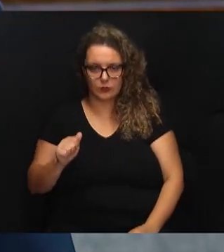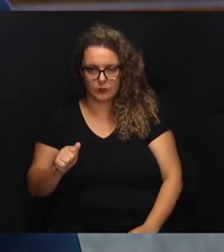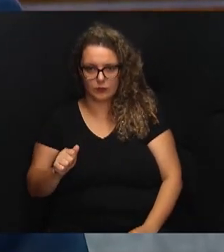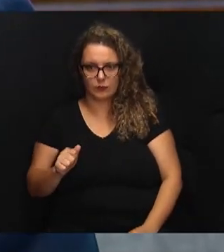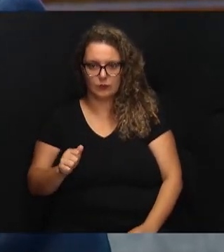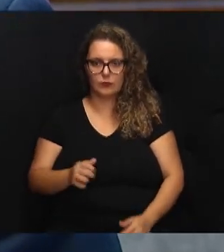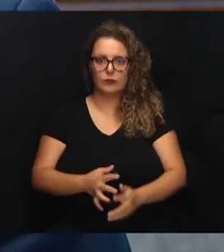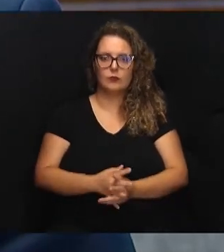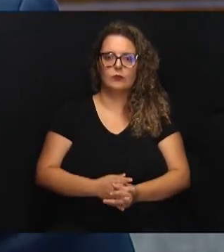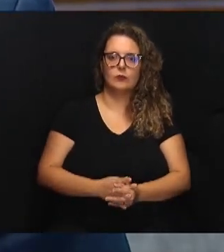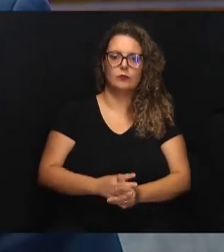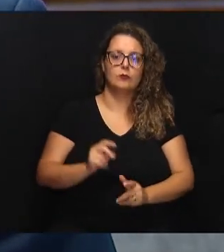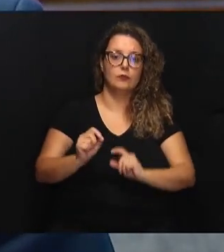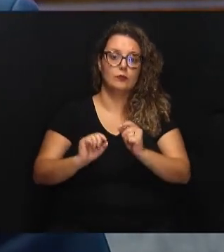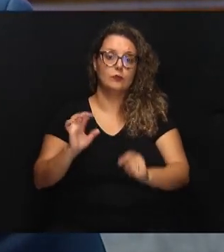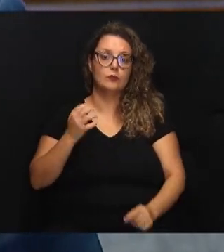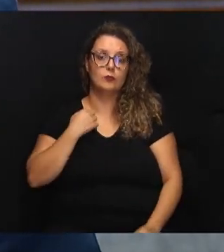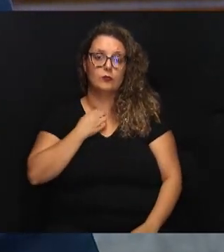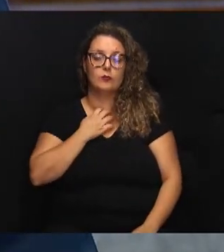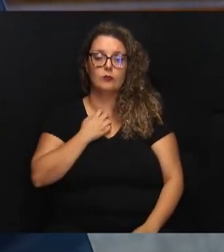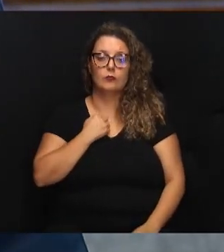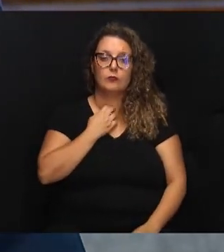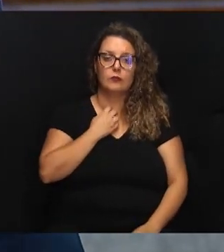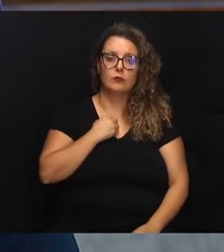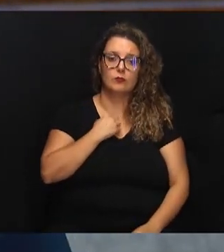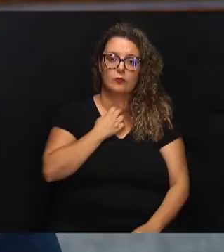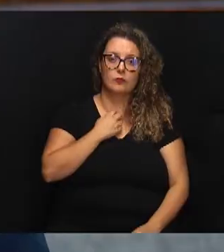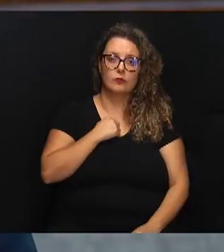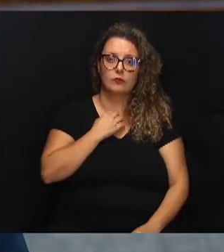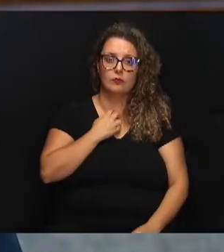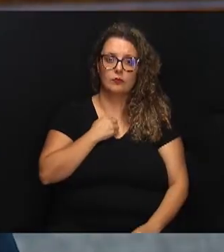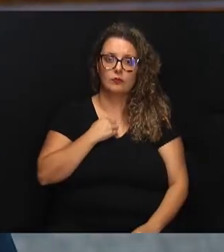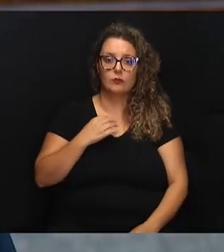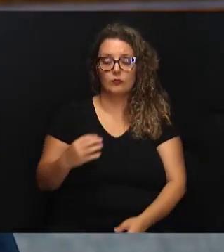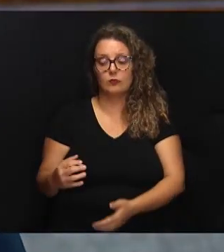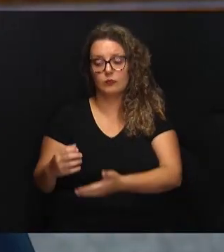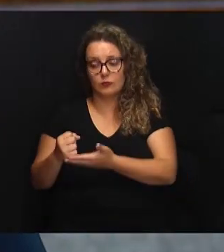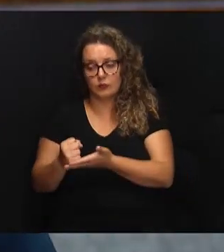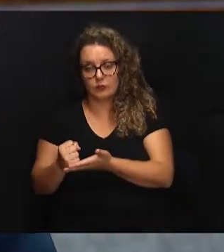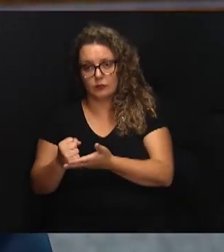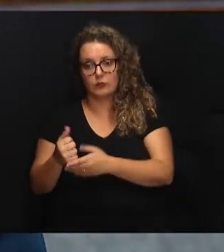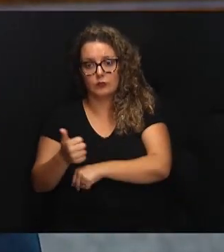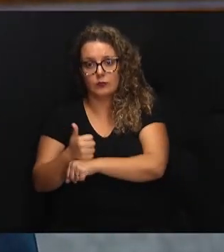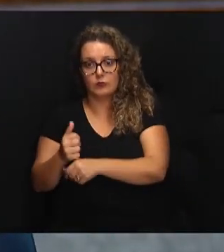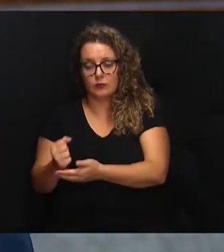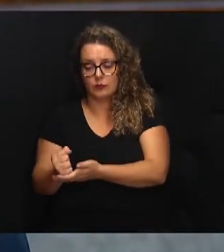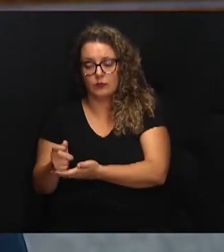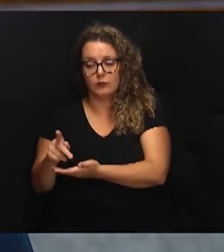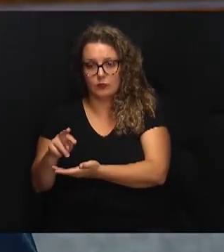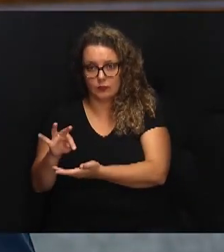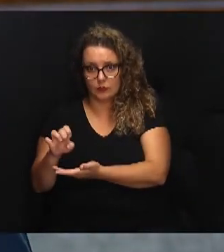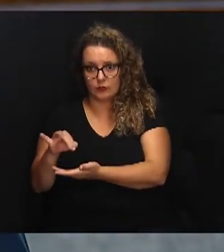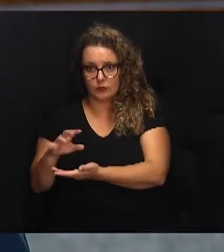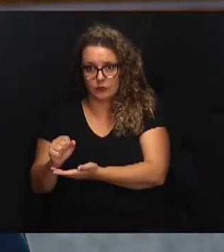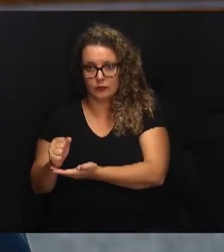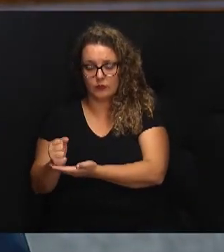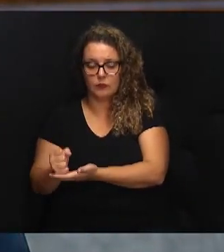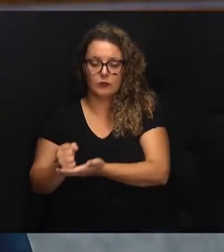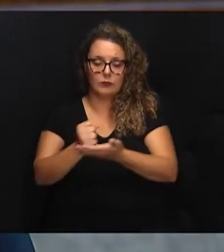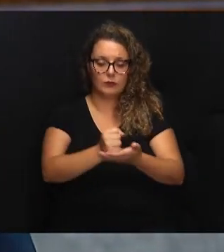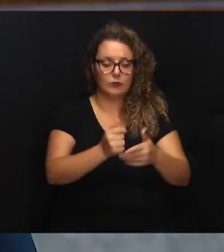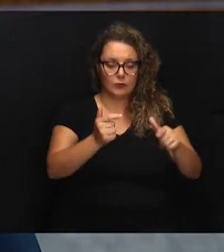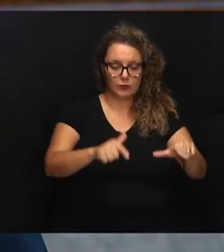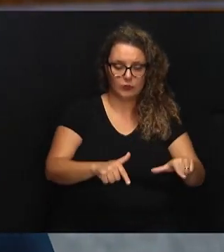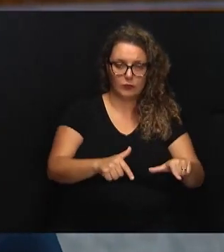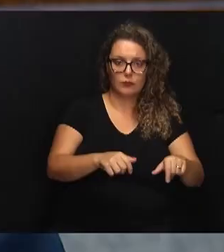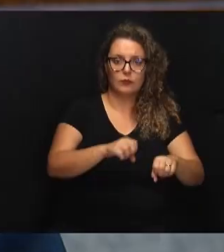o que acontece? Nós levamos esse profissional para dentro de uma instituição como o Prateia, capacitando esse profissional para lidar